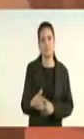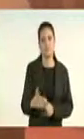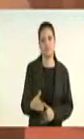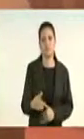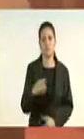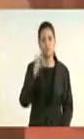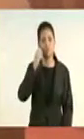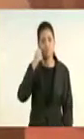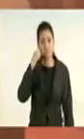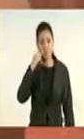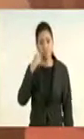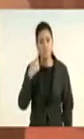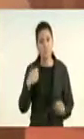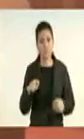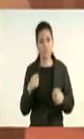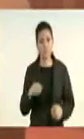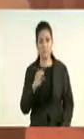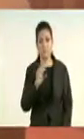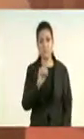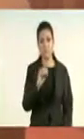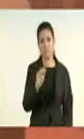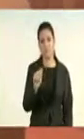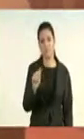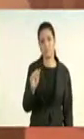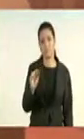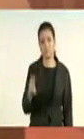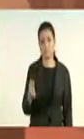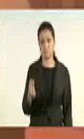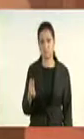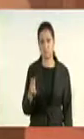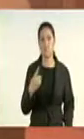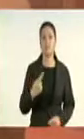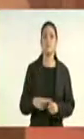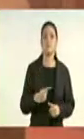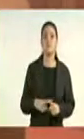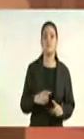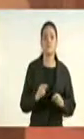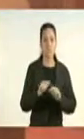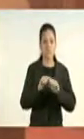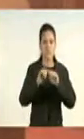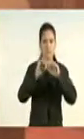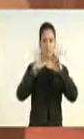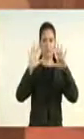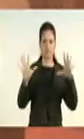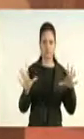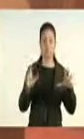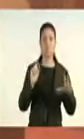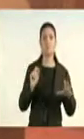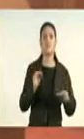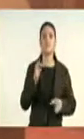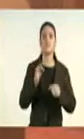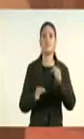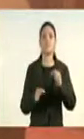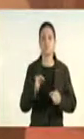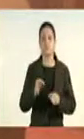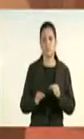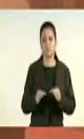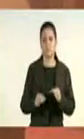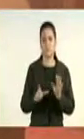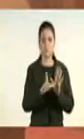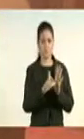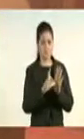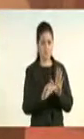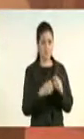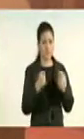exame da ordem. Por quê? Porque é muito claro em nosso sistema jurídico que as leis precisam ser interpretadas. Se não fosse